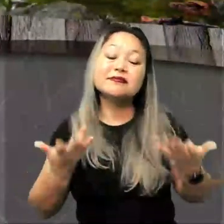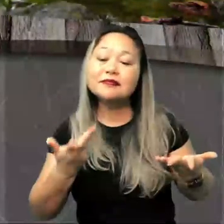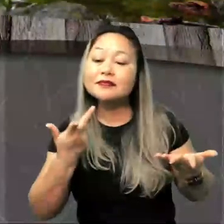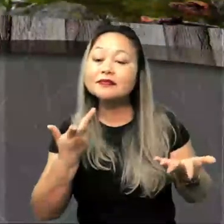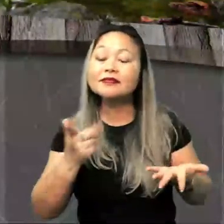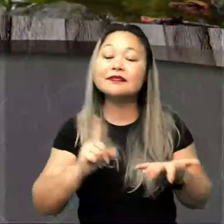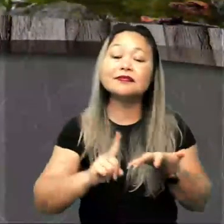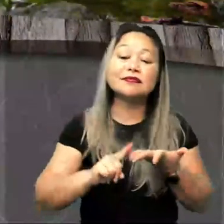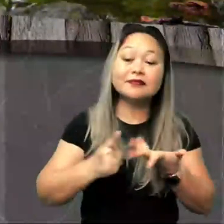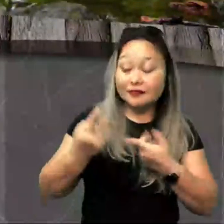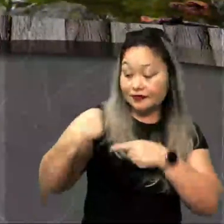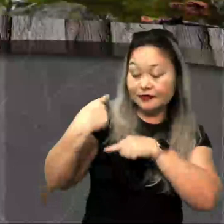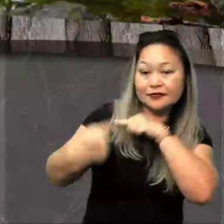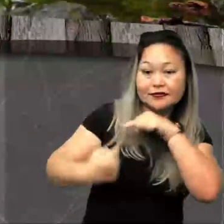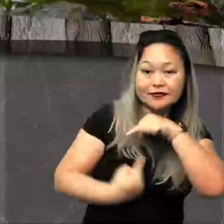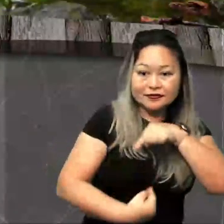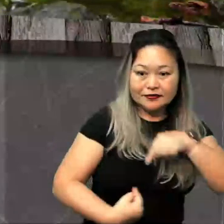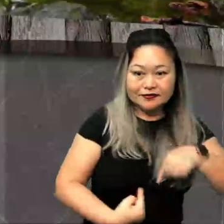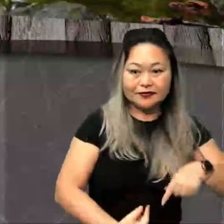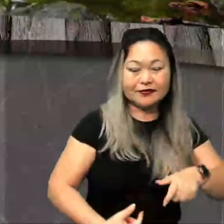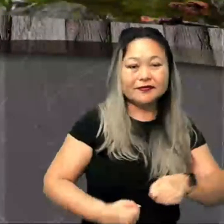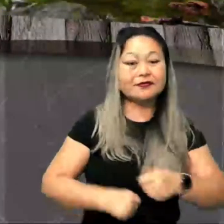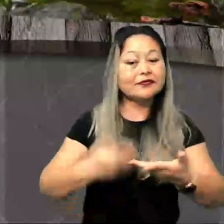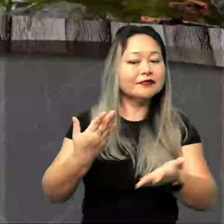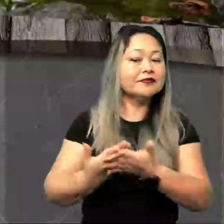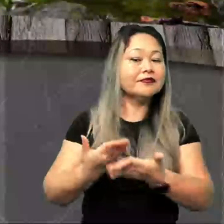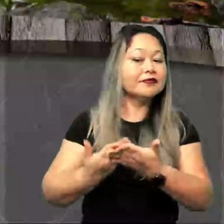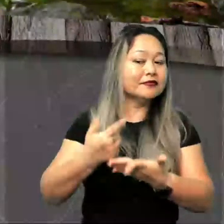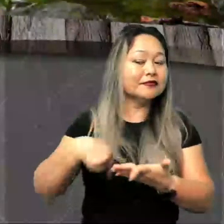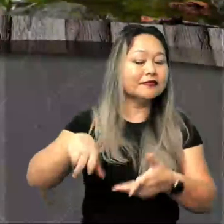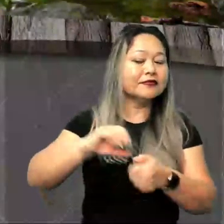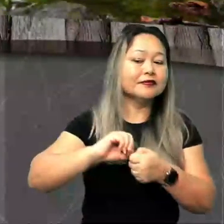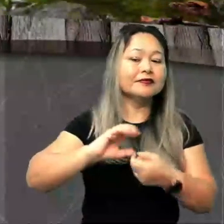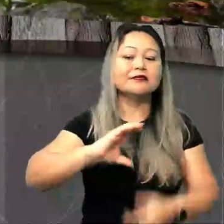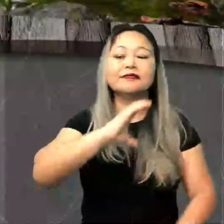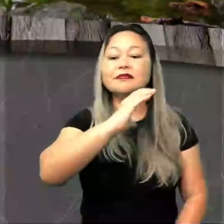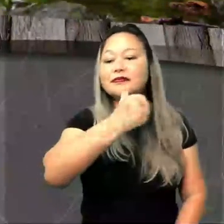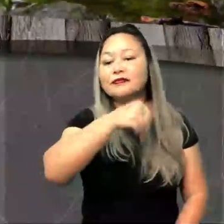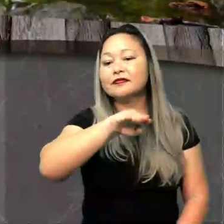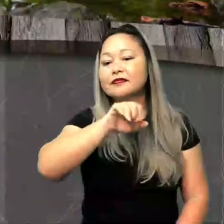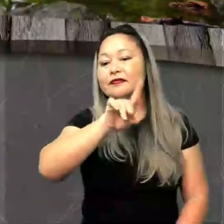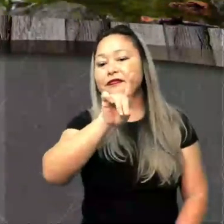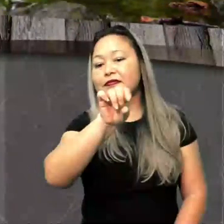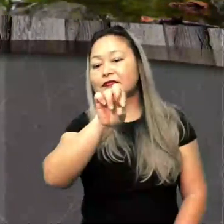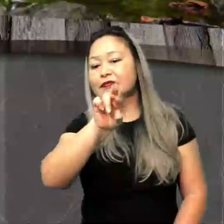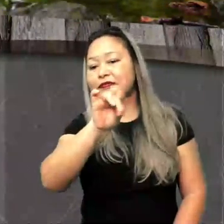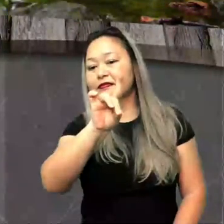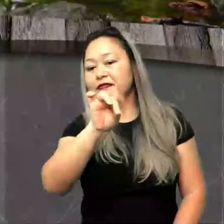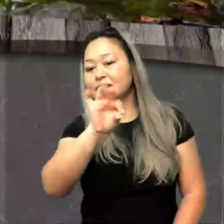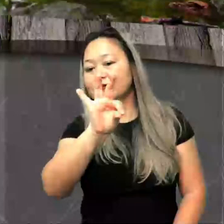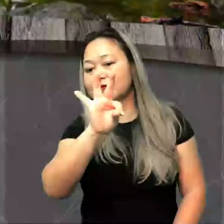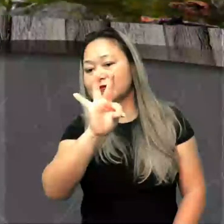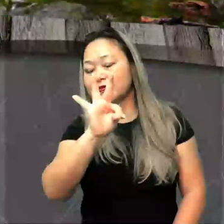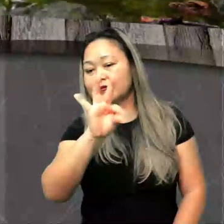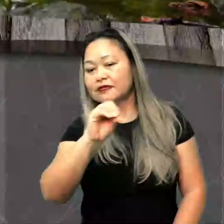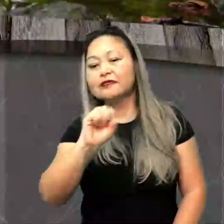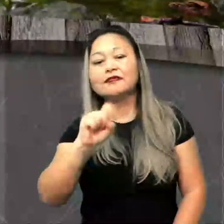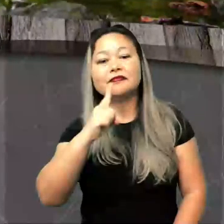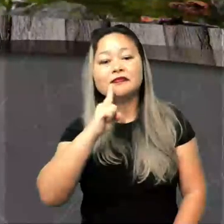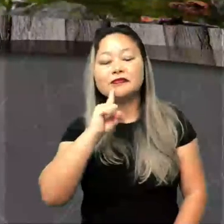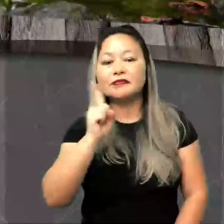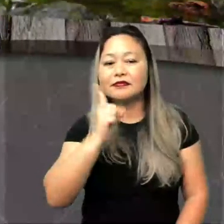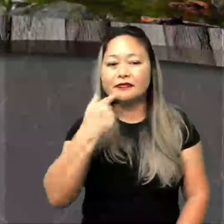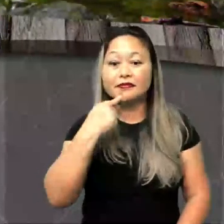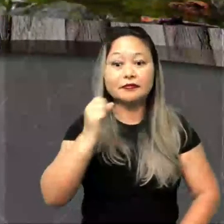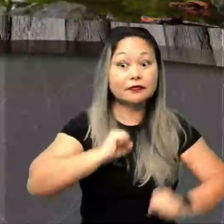fonte de energia para o nosso organismo, galera, que a gente estudou? Os carboidratos, certo? É, a professora não tá sem energia,